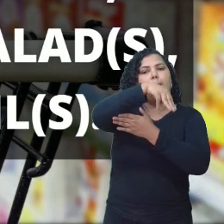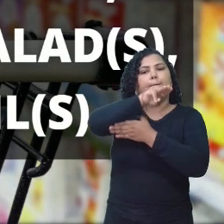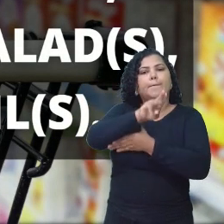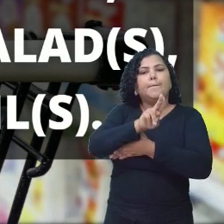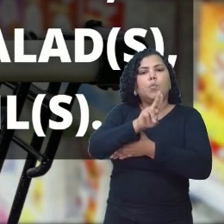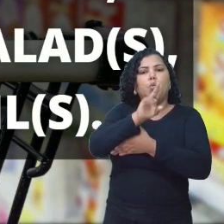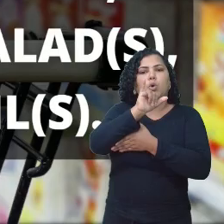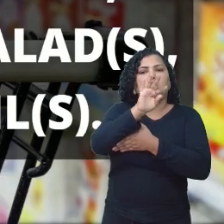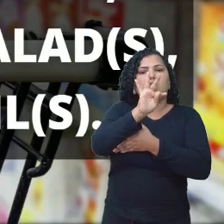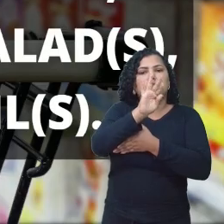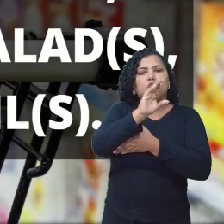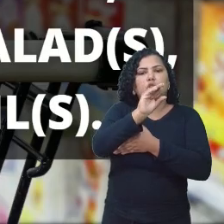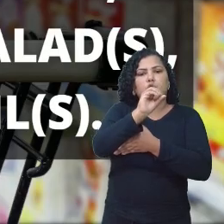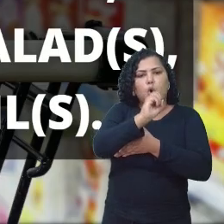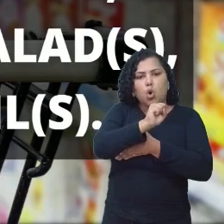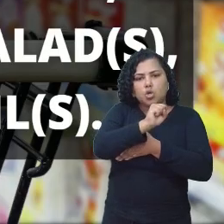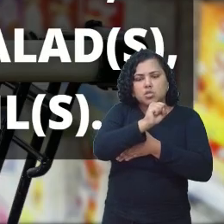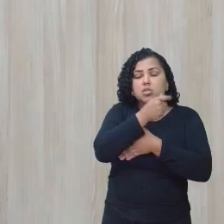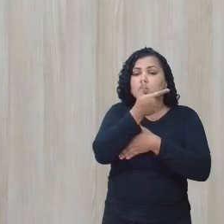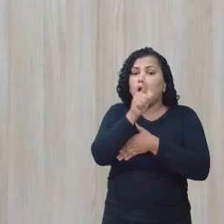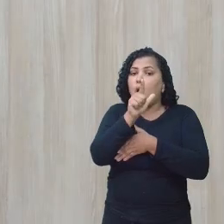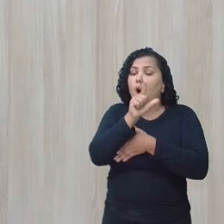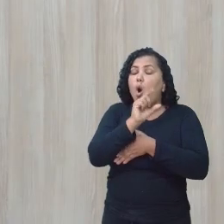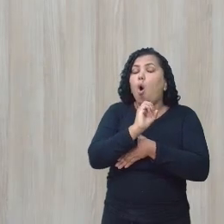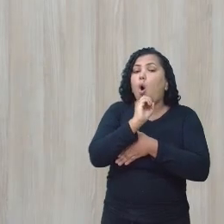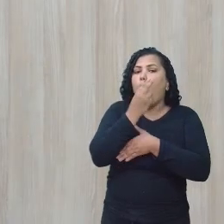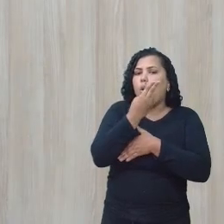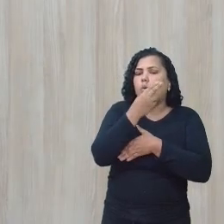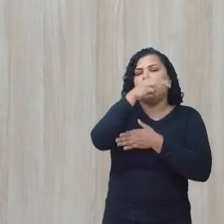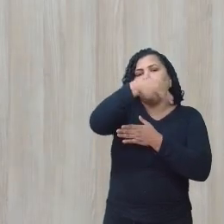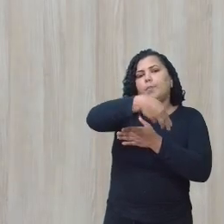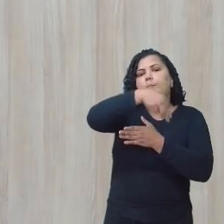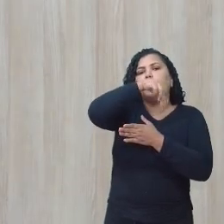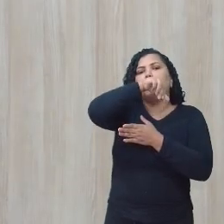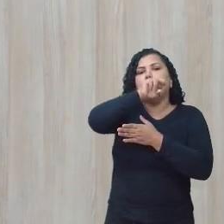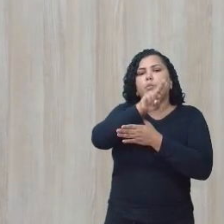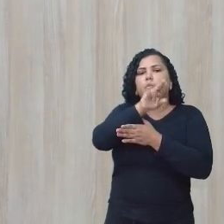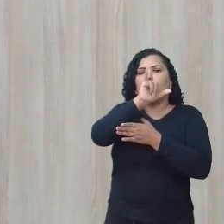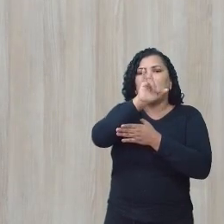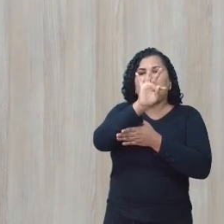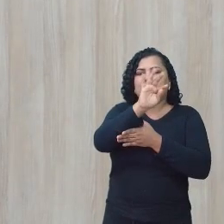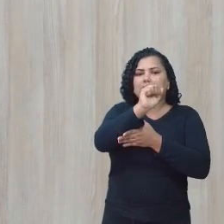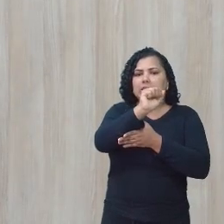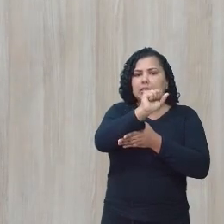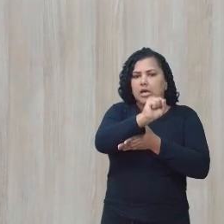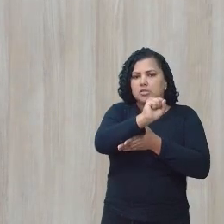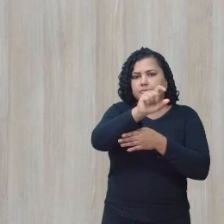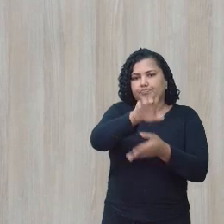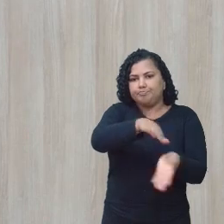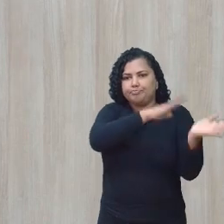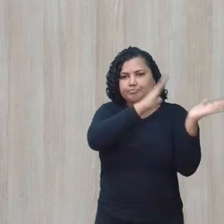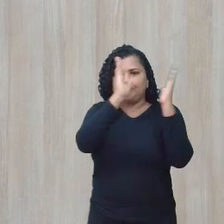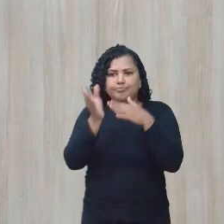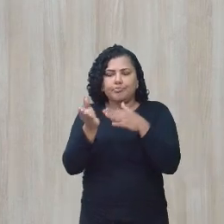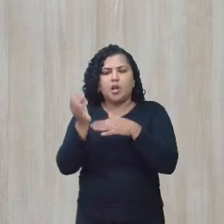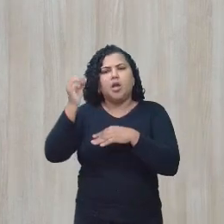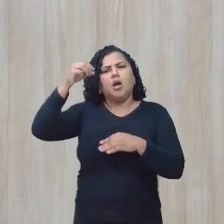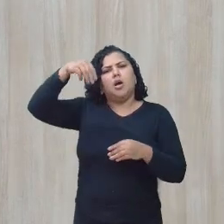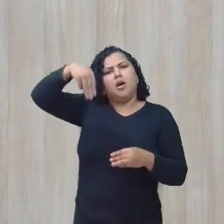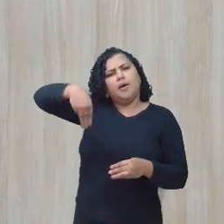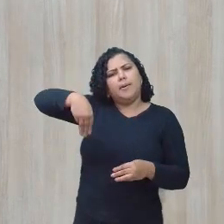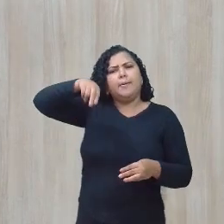muitas. Tá? Foco no Y. Muitos ou muitas. Já o much são letras comuns.